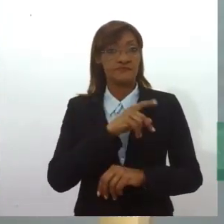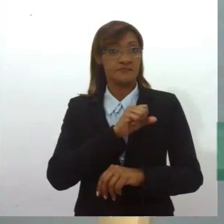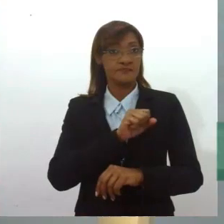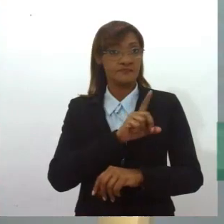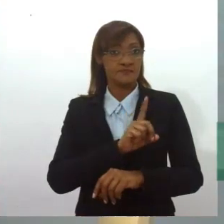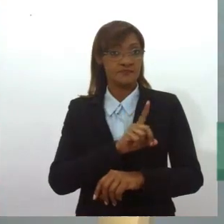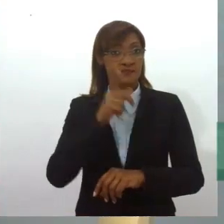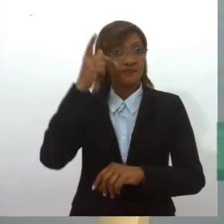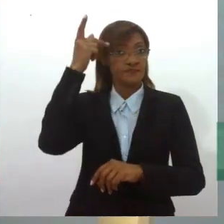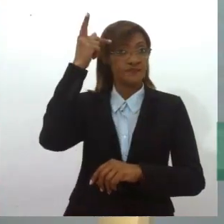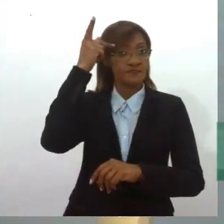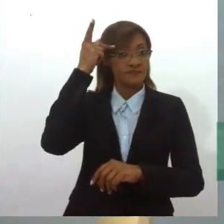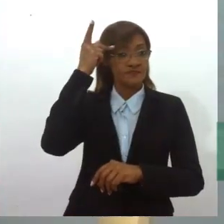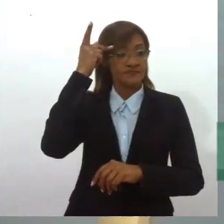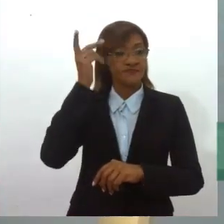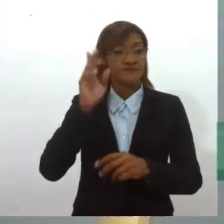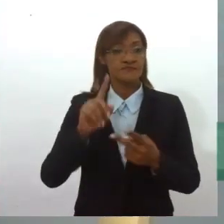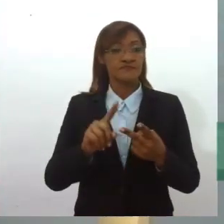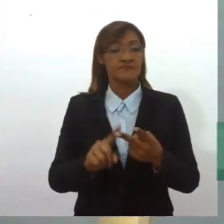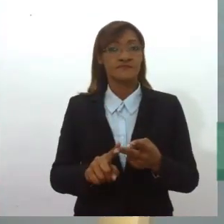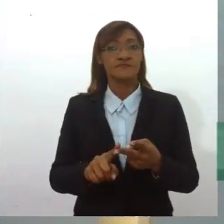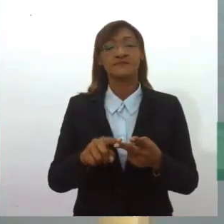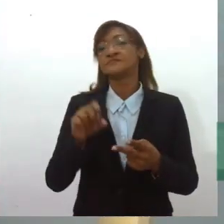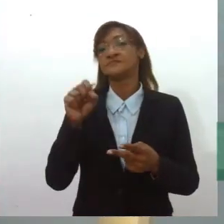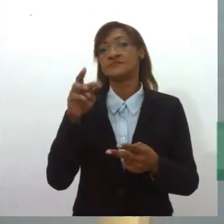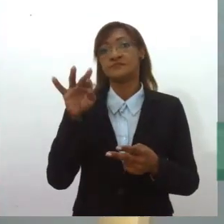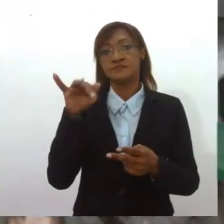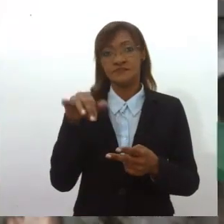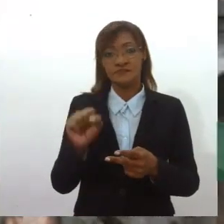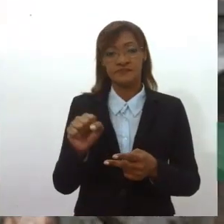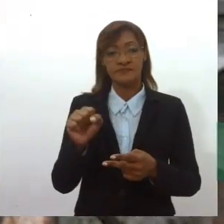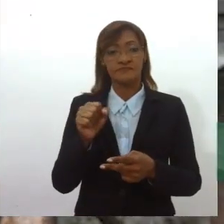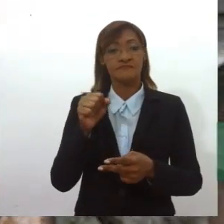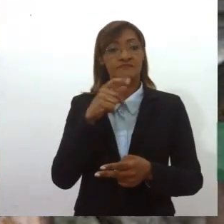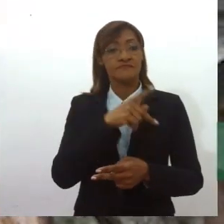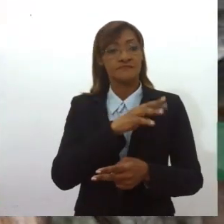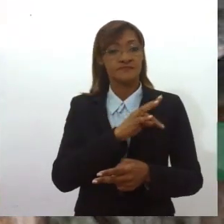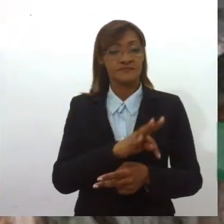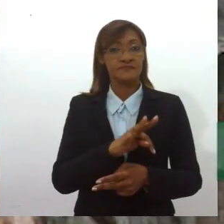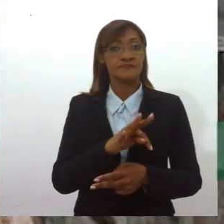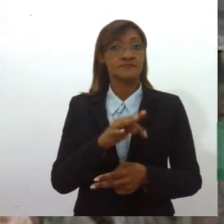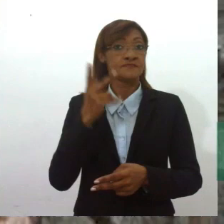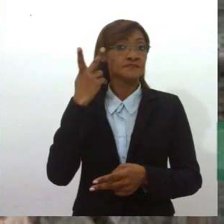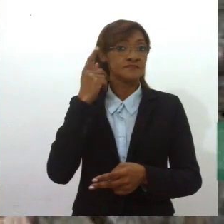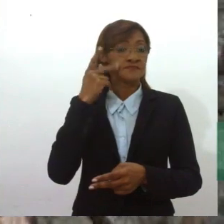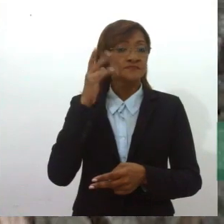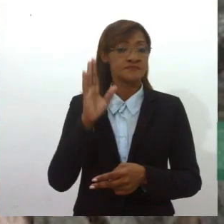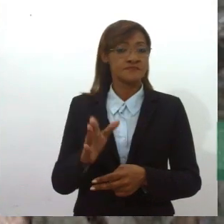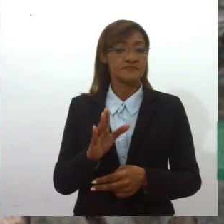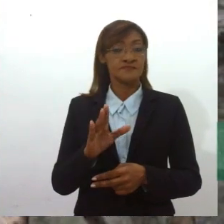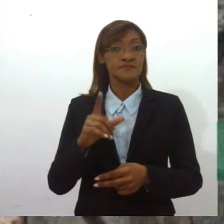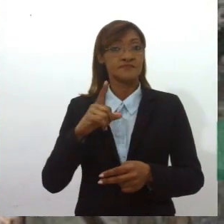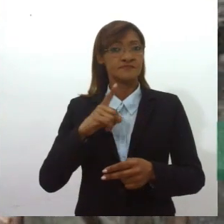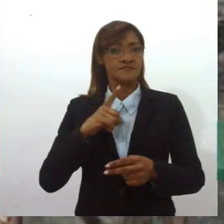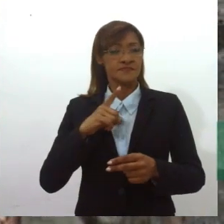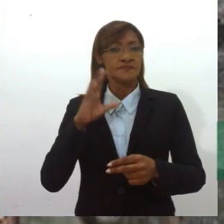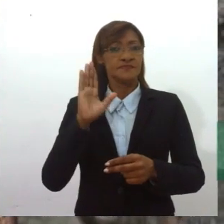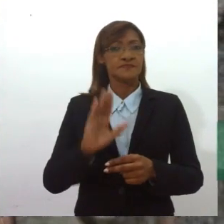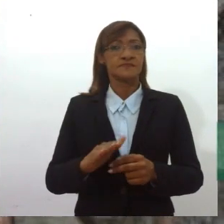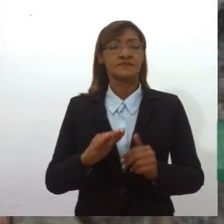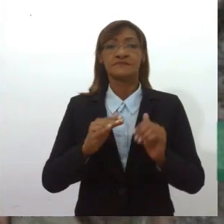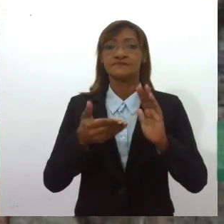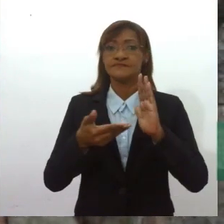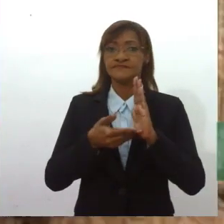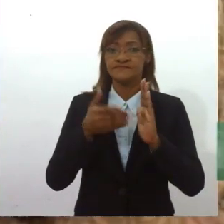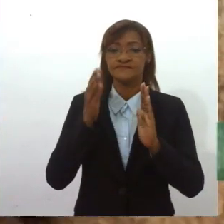Paulo e Célio sturdat do PV do Ceará provocou no Congresso um debate importante sobre como tratar a vida de